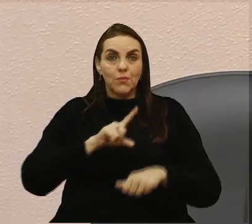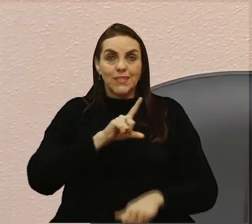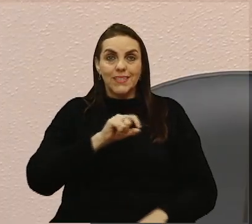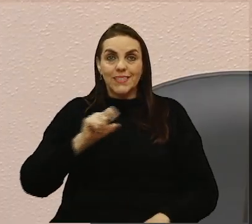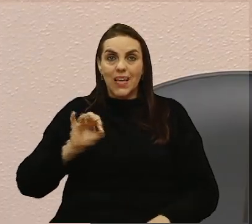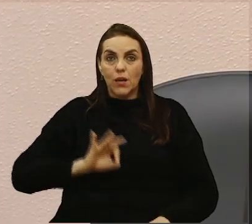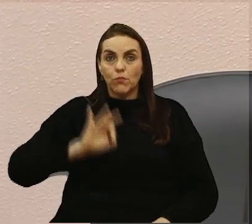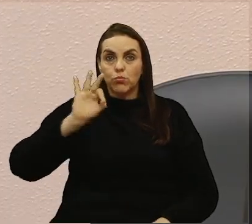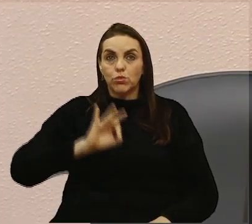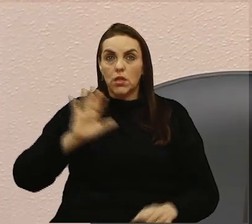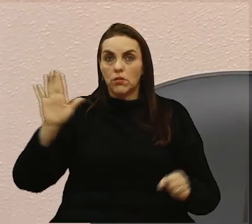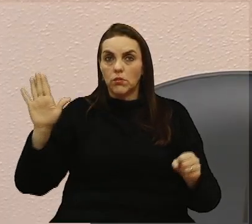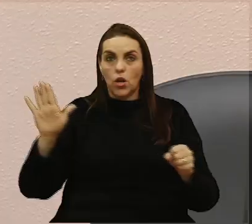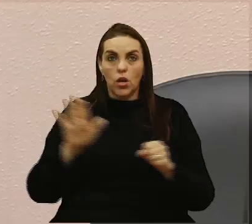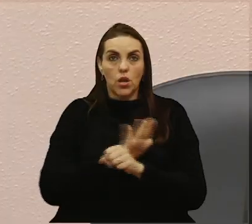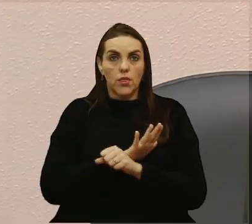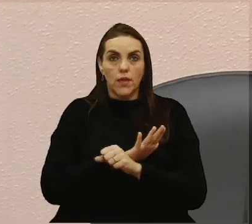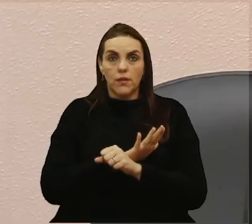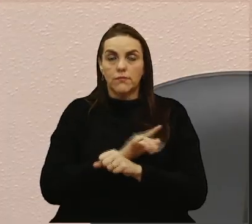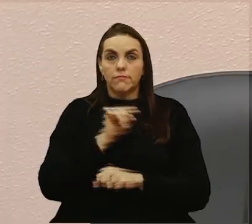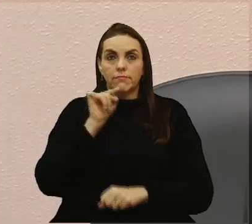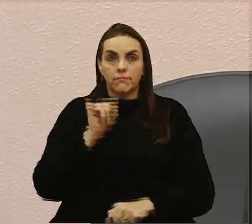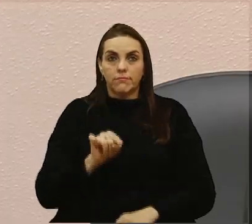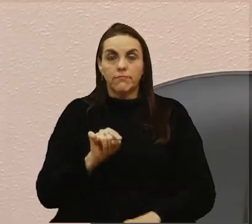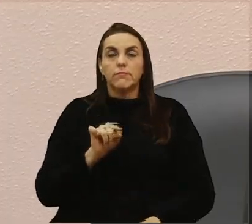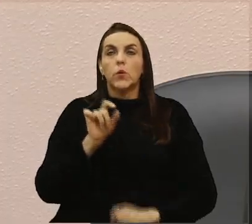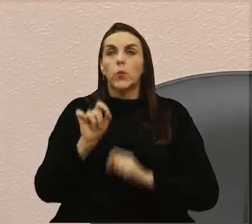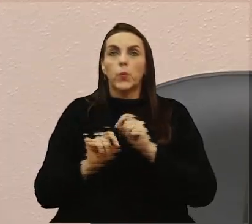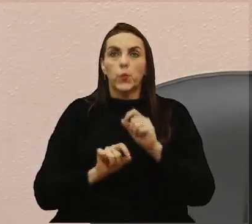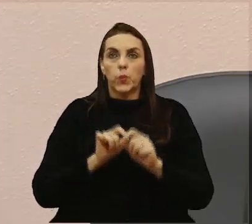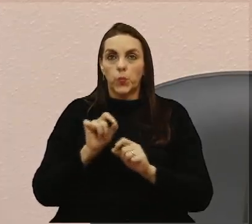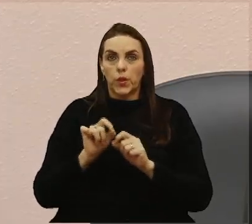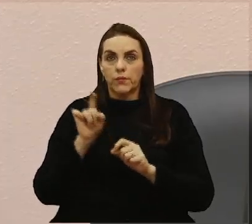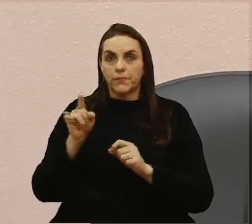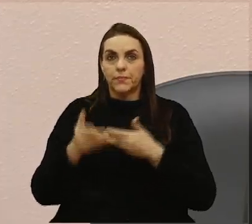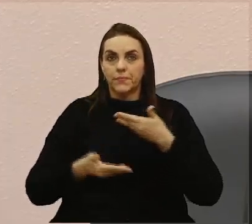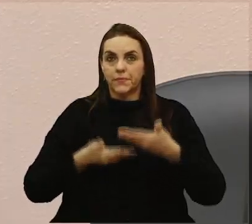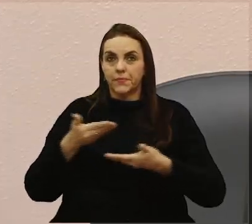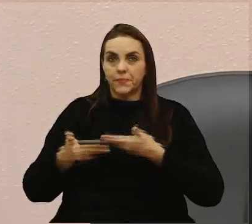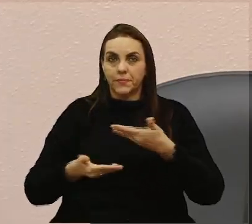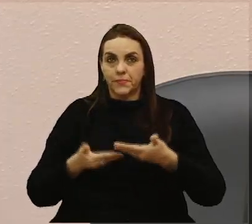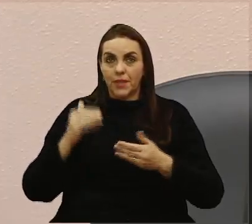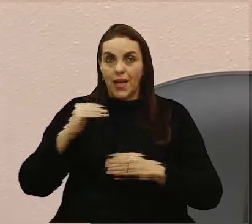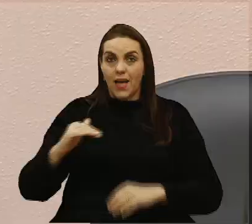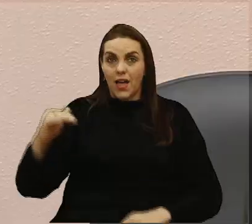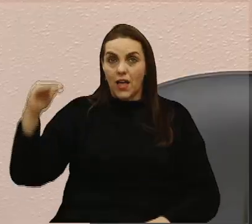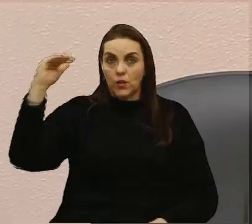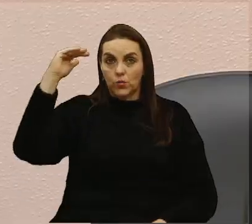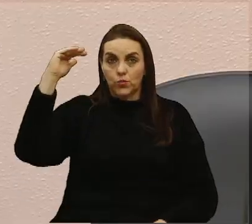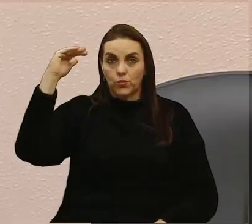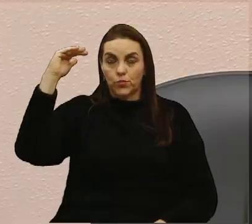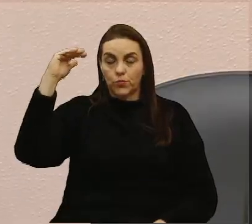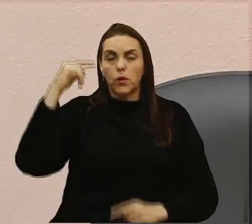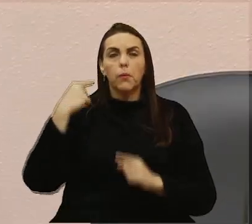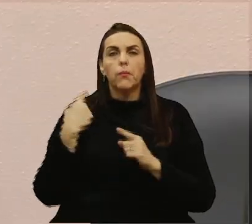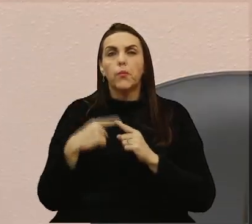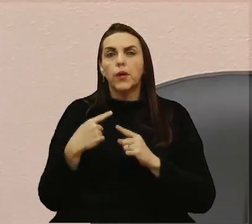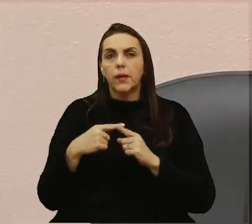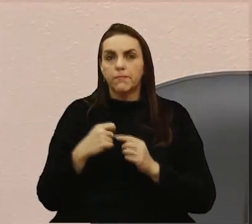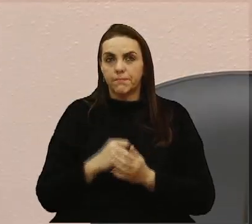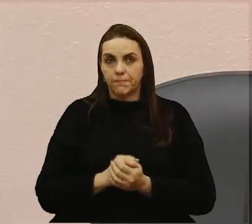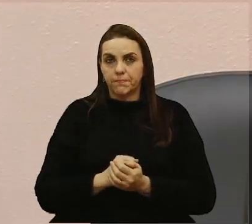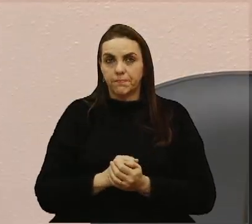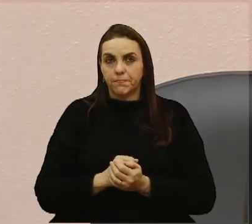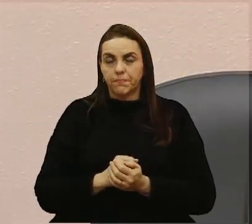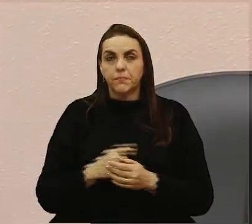100% de lotação no que se refere ao atendimento adulto. E por quê?